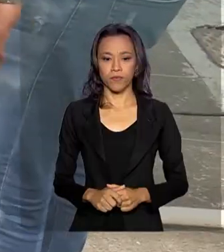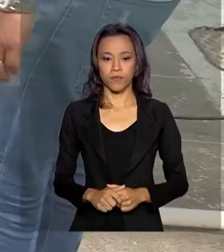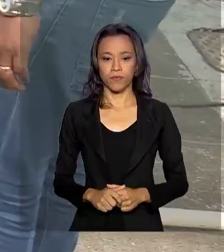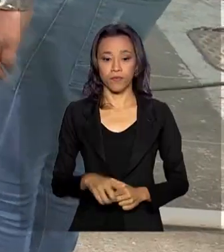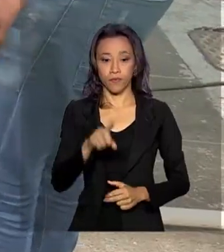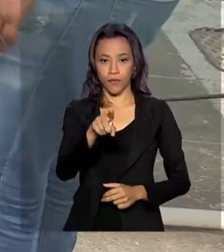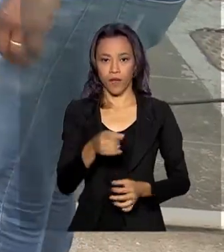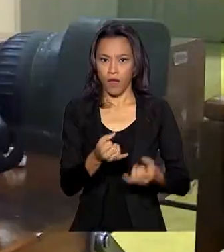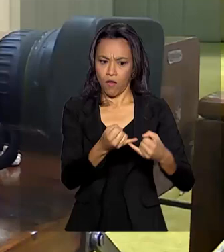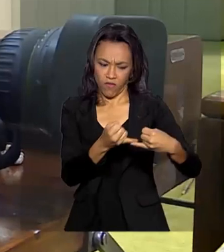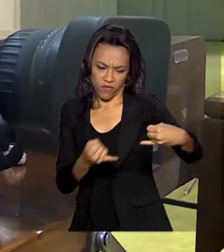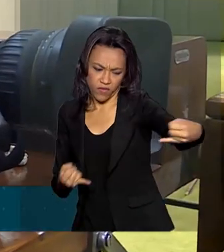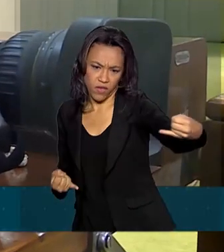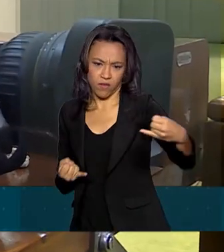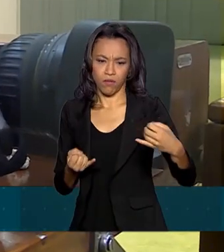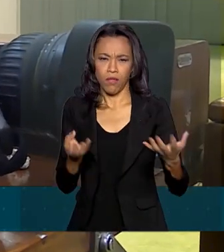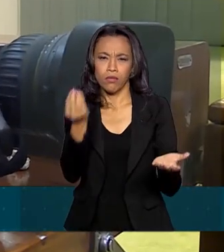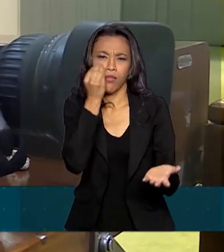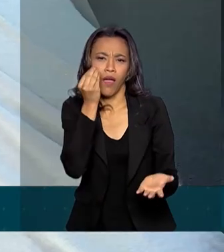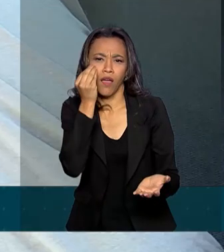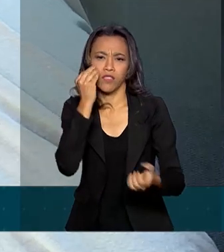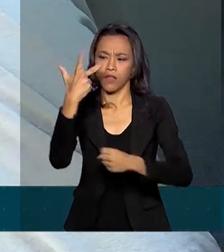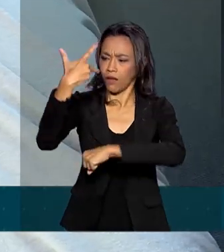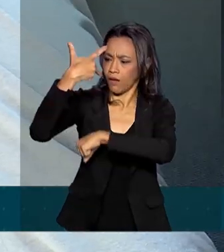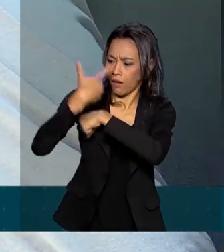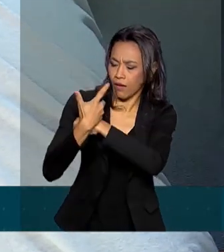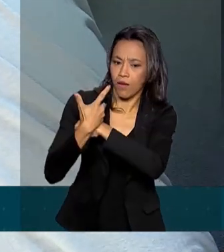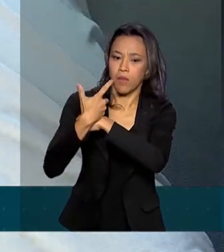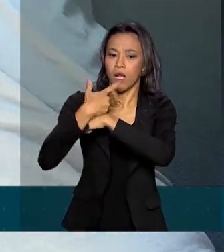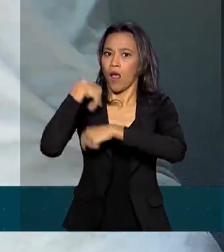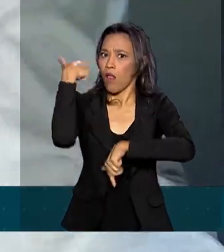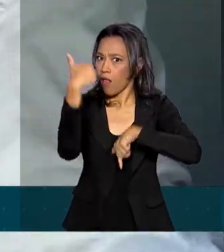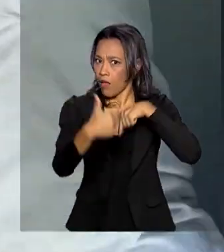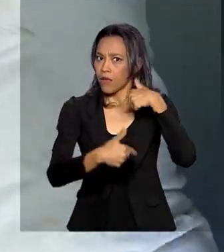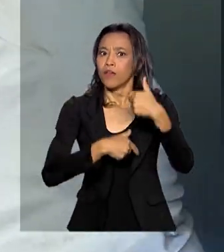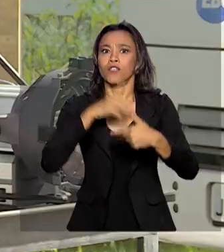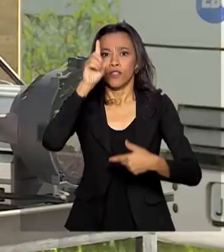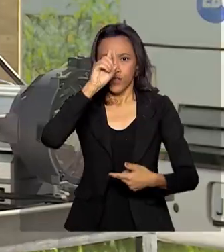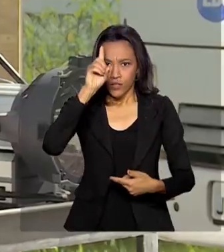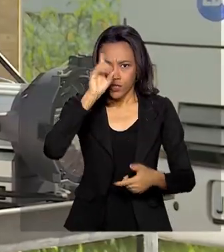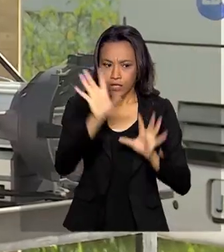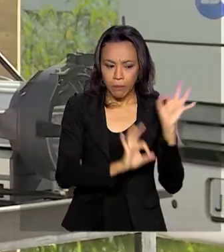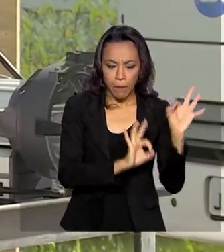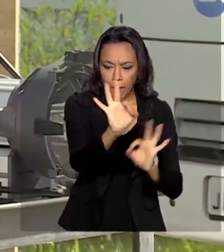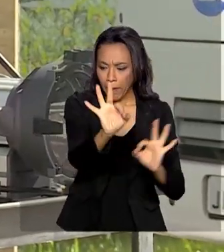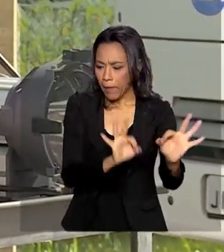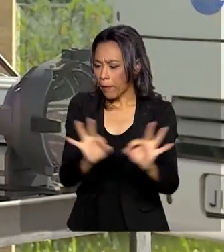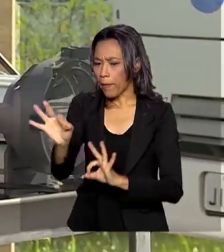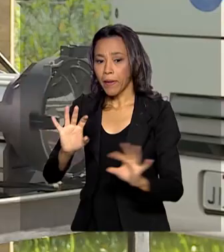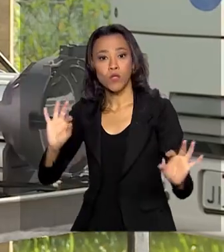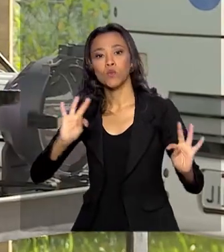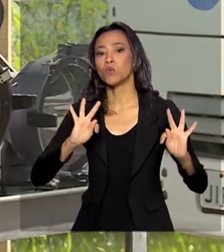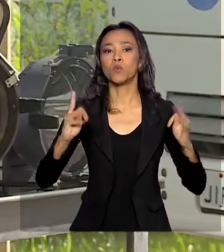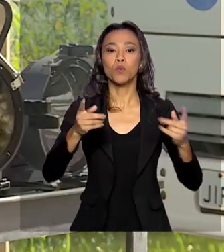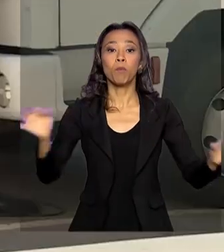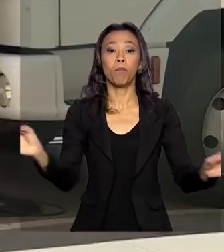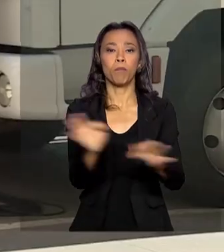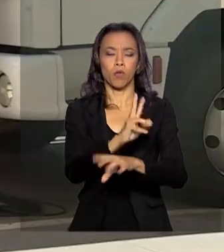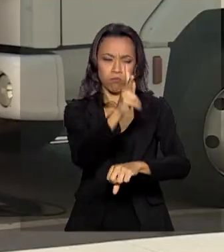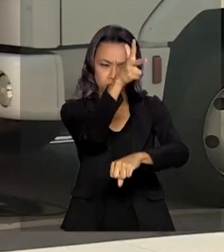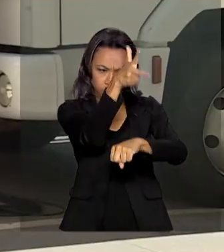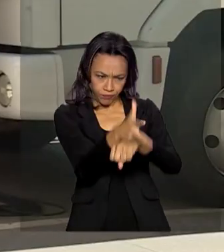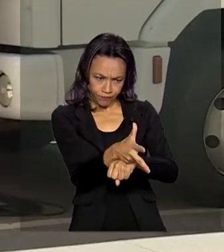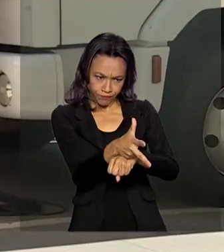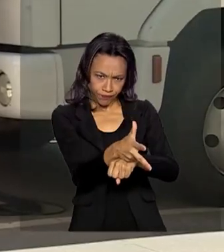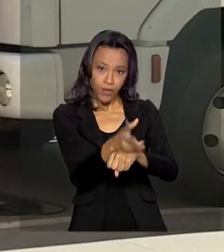Puxa fio daqui, testa a câmera de lá. São dias de preparação para que tudo esteja pronto para a cobertura do evento que